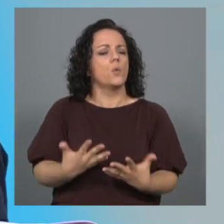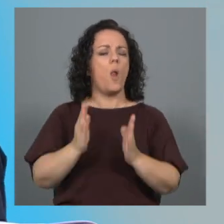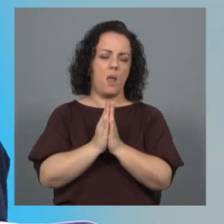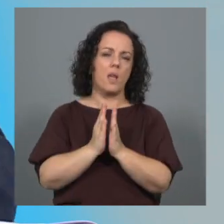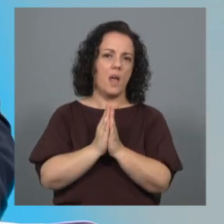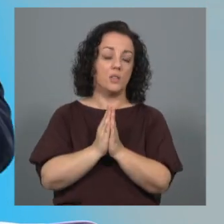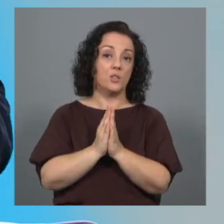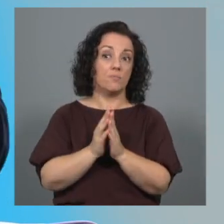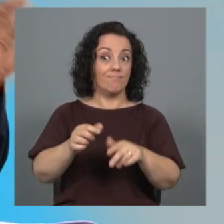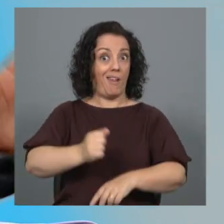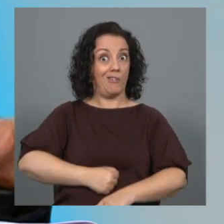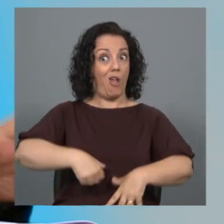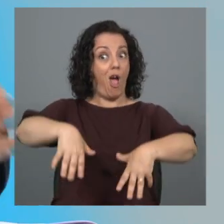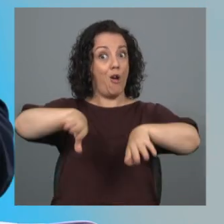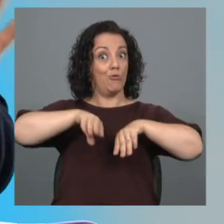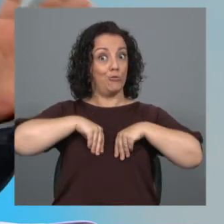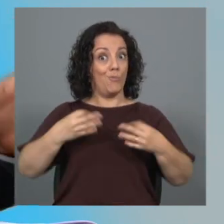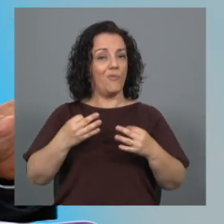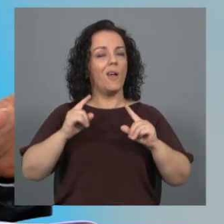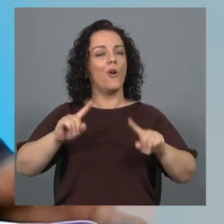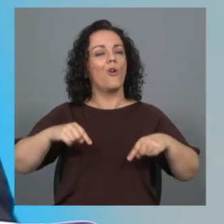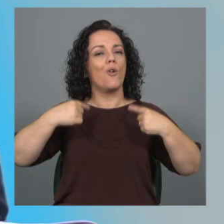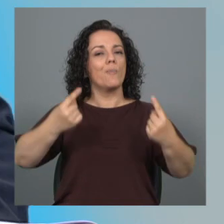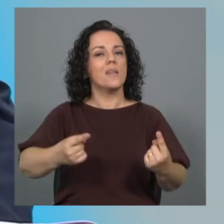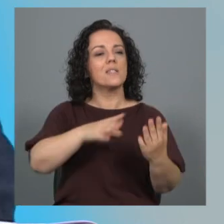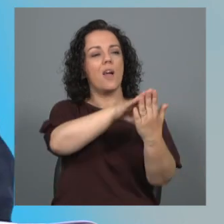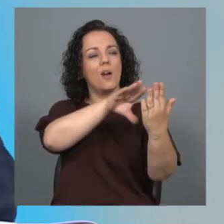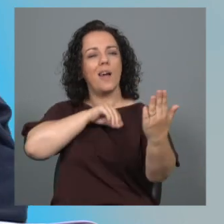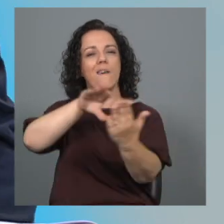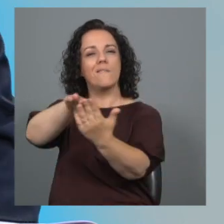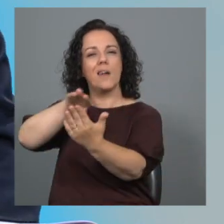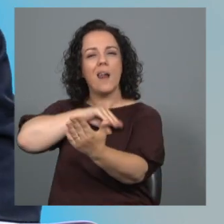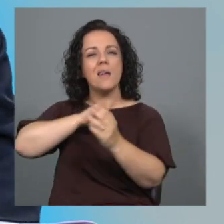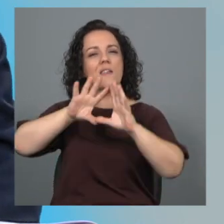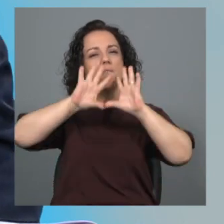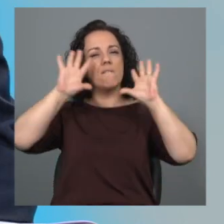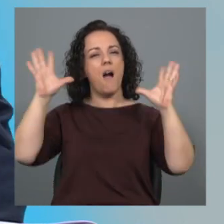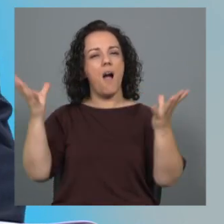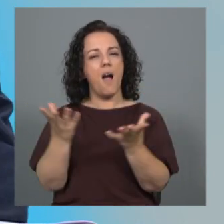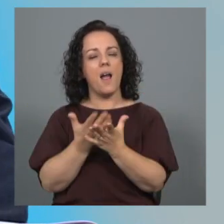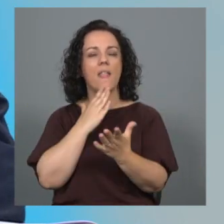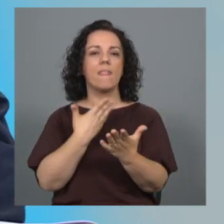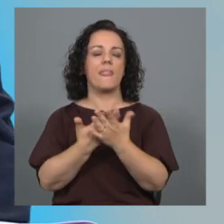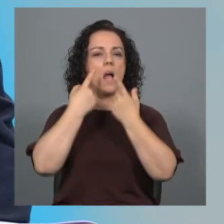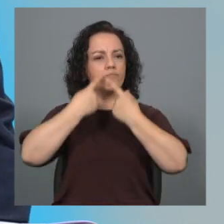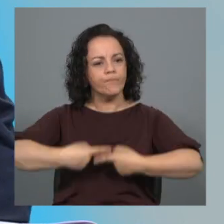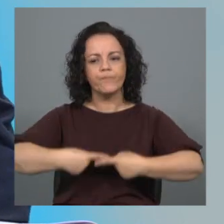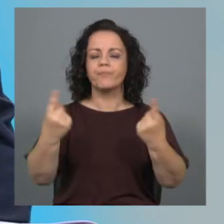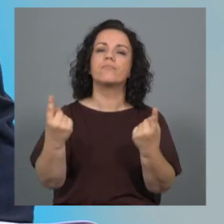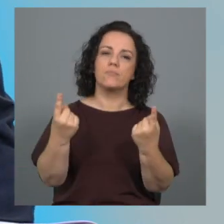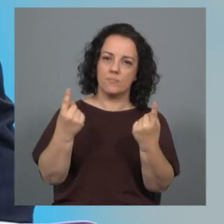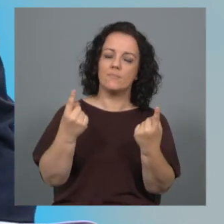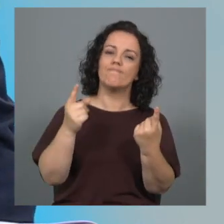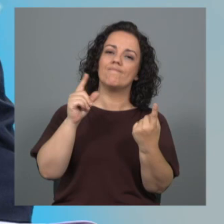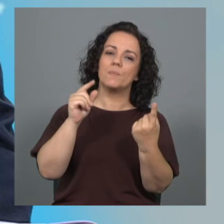no fundo, partir de referências mais vagas ou integradas noutros contextos, para trazer isto para a praça pública e para o